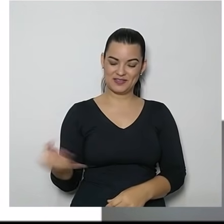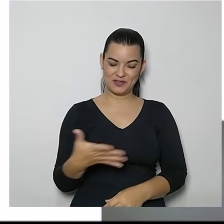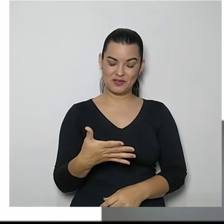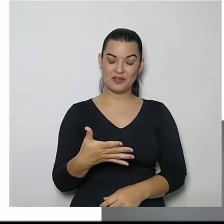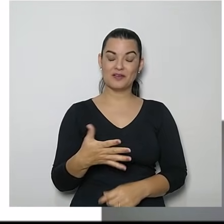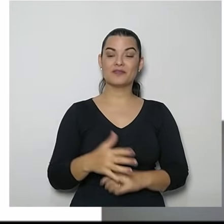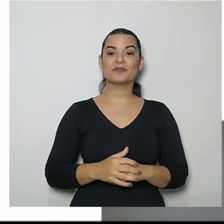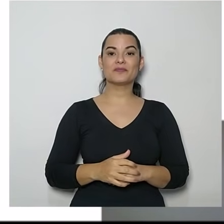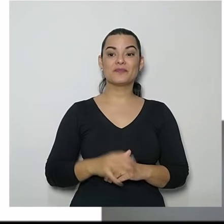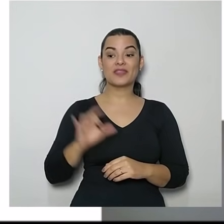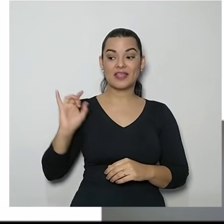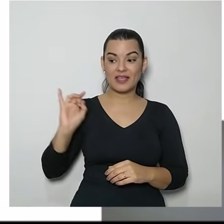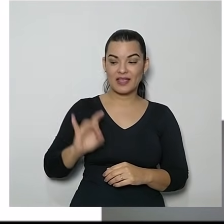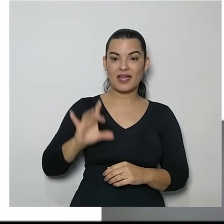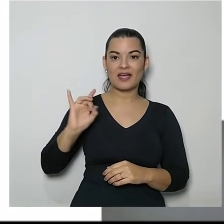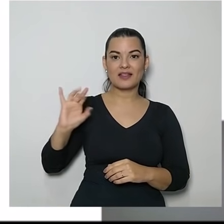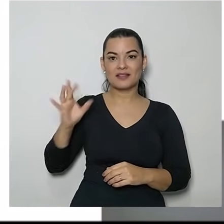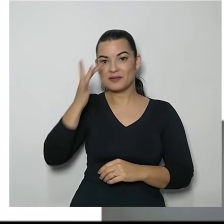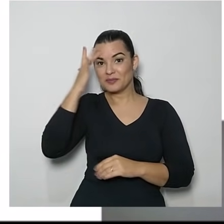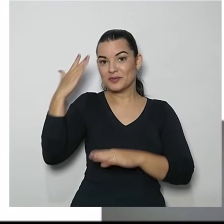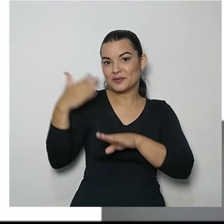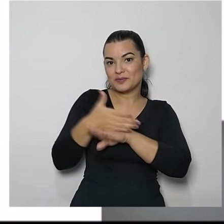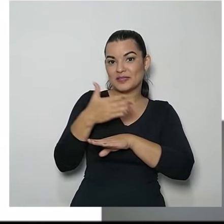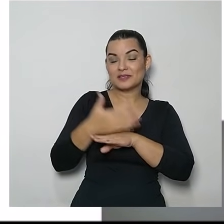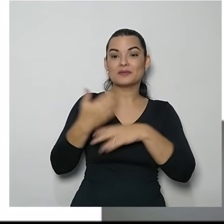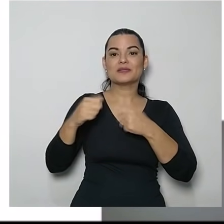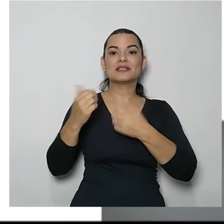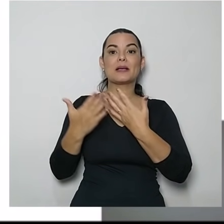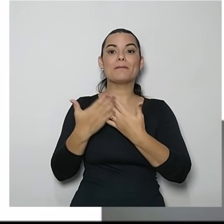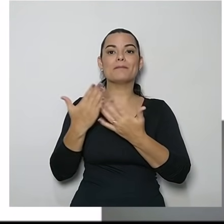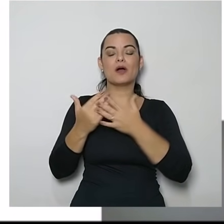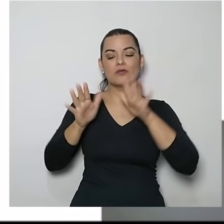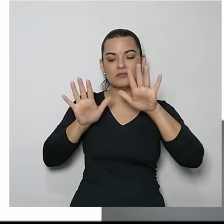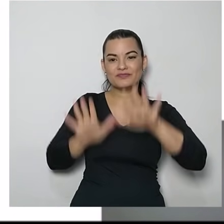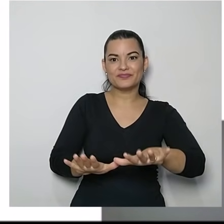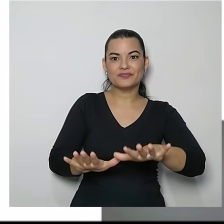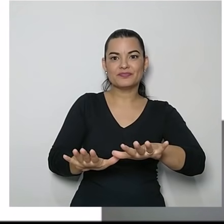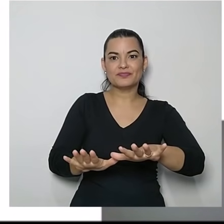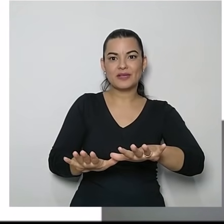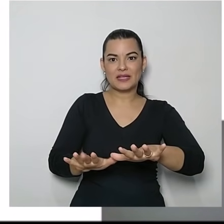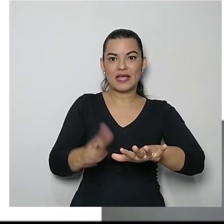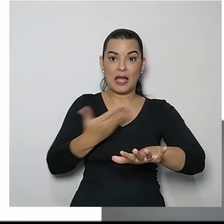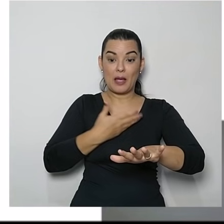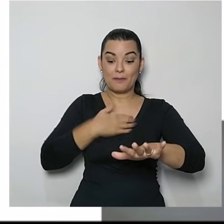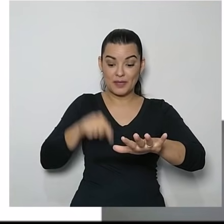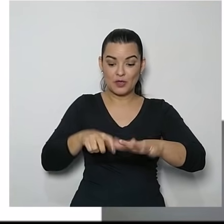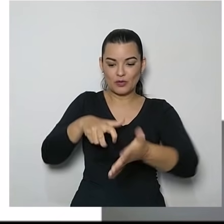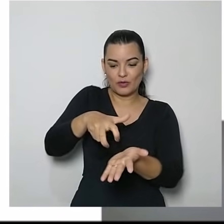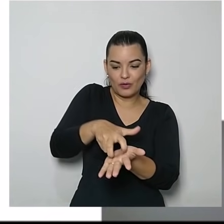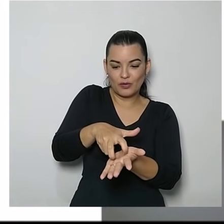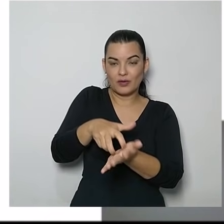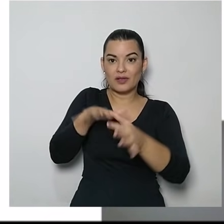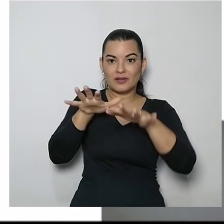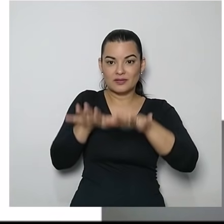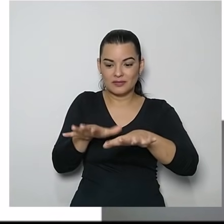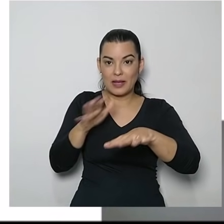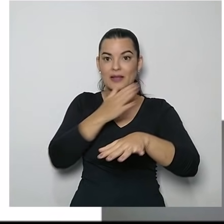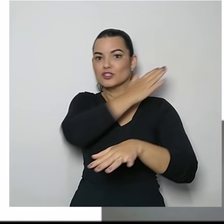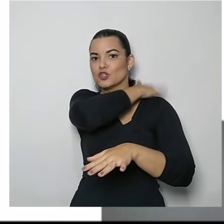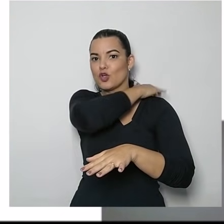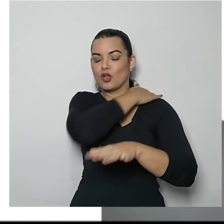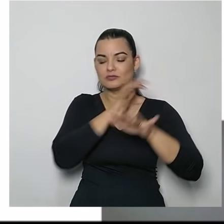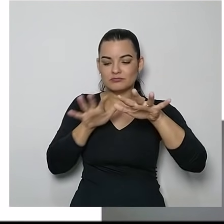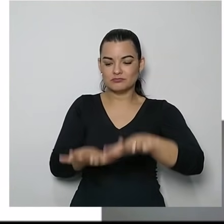onde os participantes devem apoiar as mãos nas costas da sela e saltar sobre ela, como